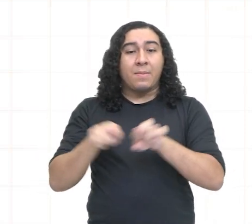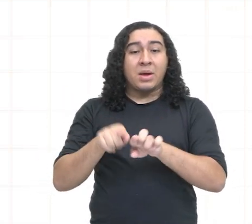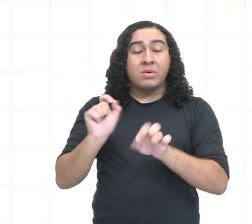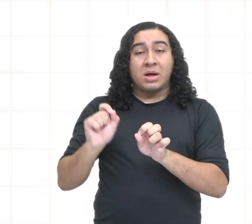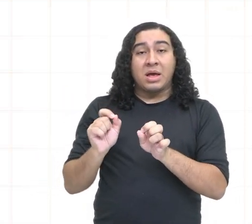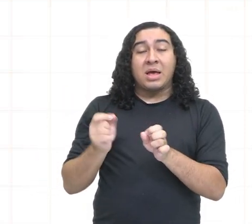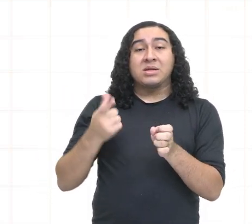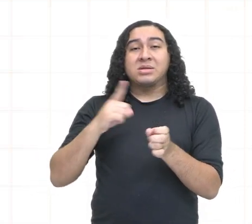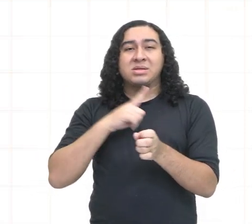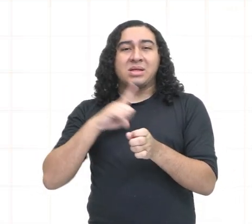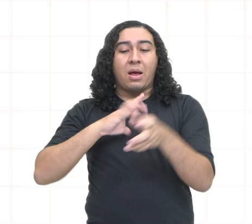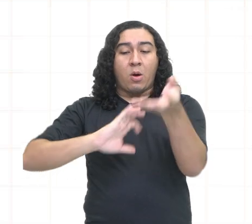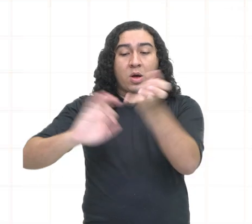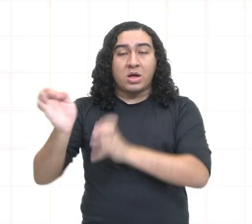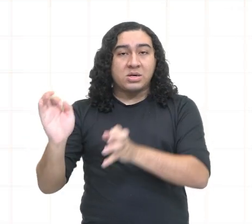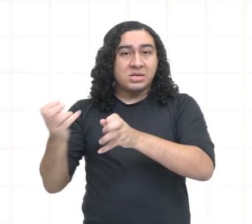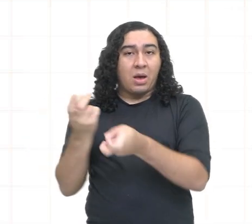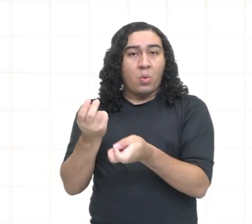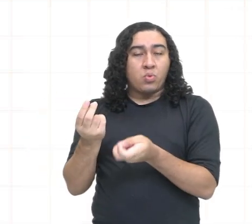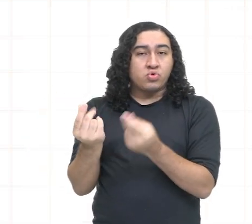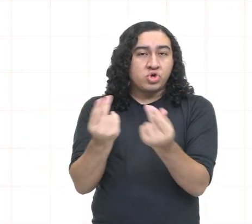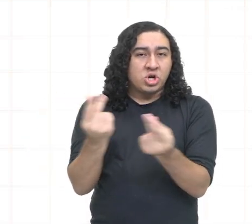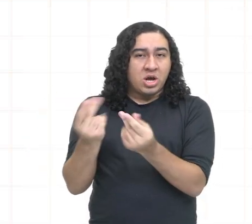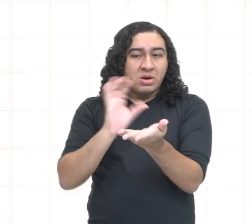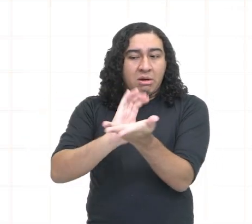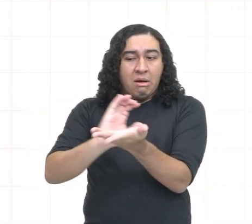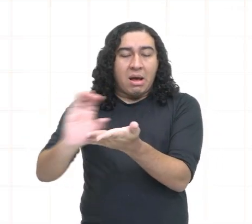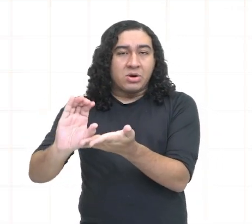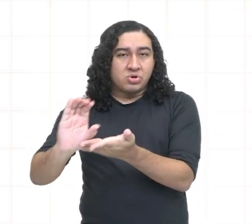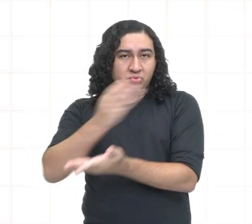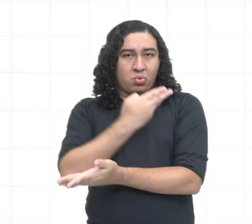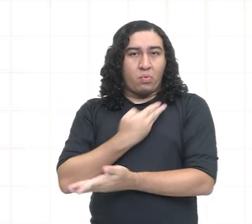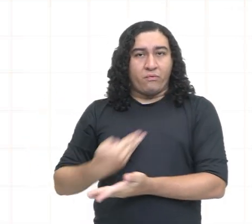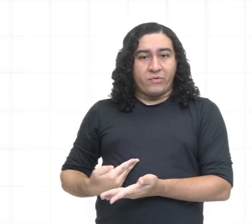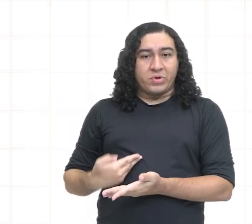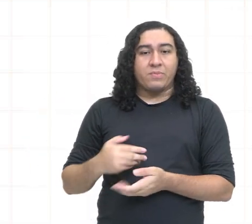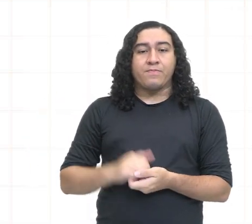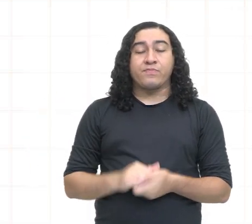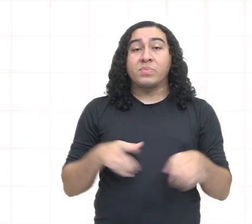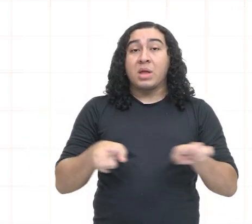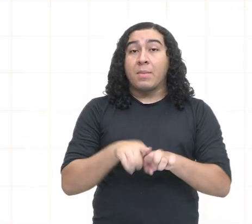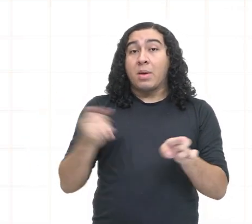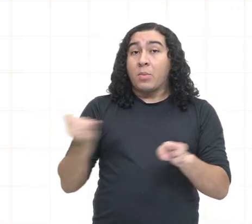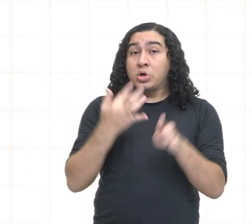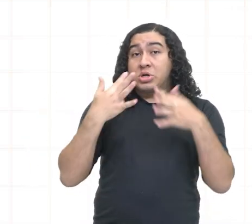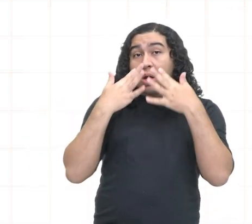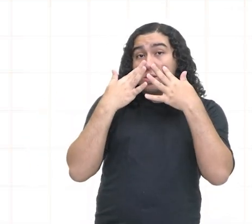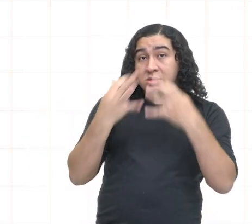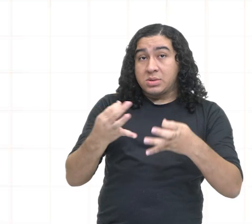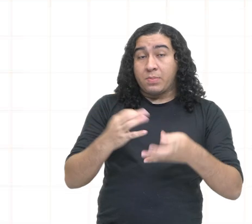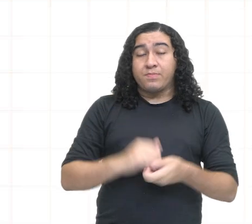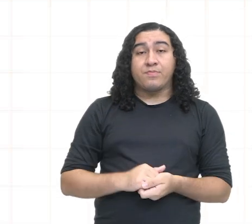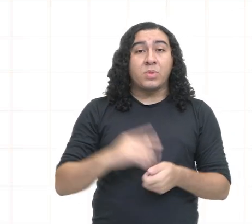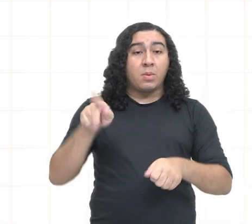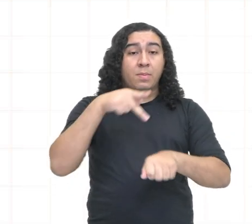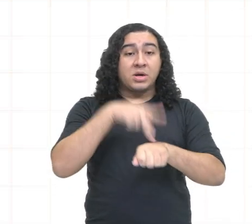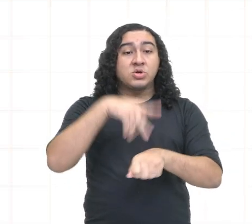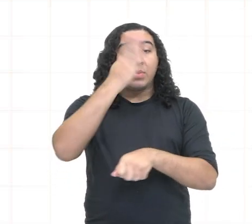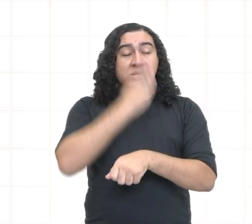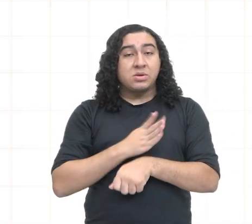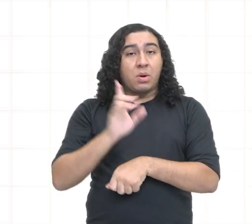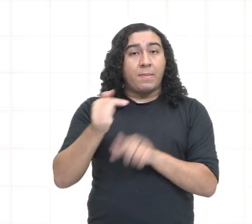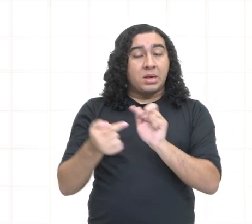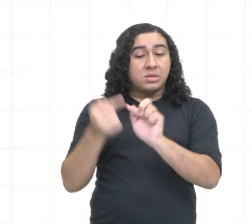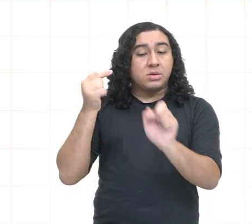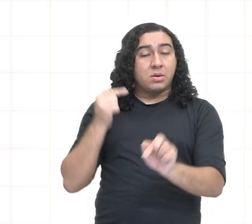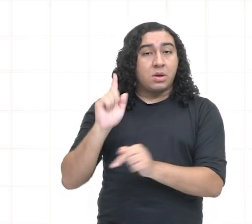cortar os gastos públicos. Olha, é importante estarmos atentos a um ponto. O Brasil vinha de um